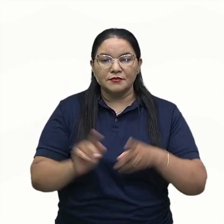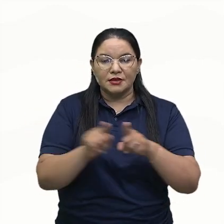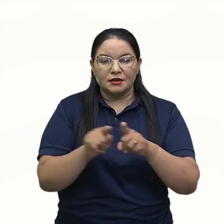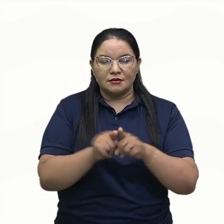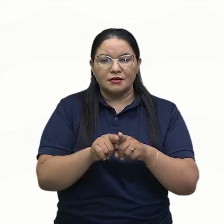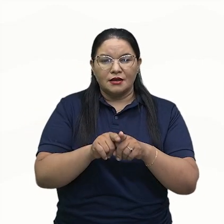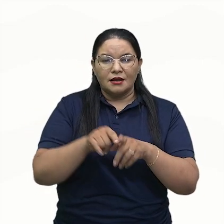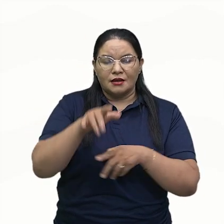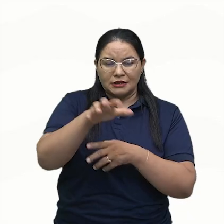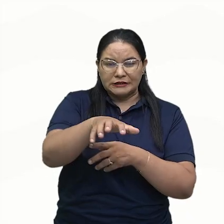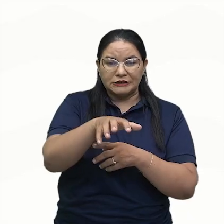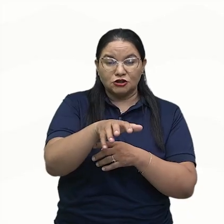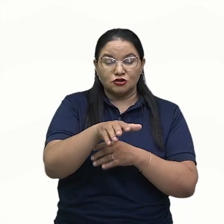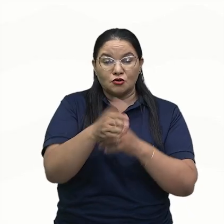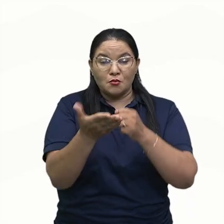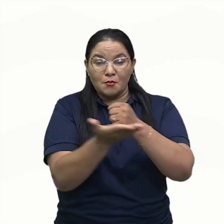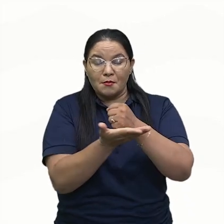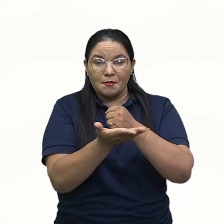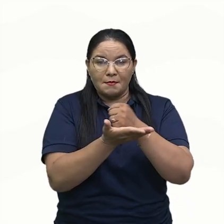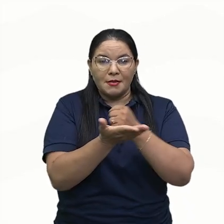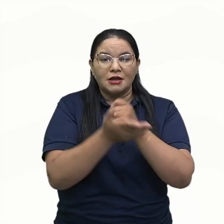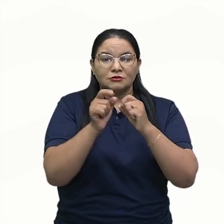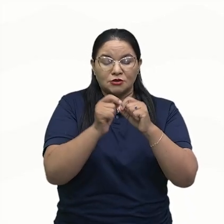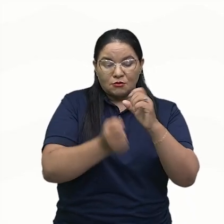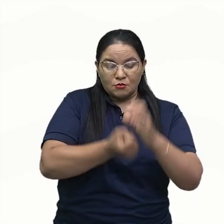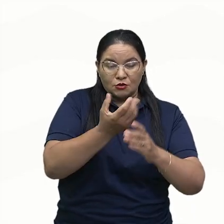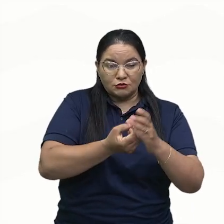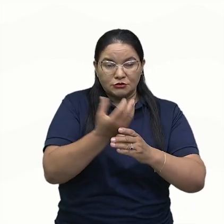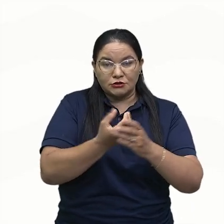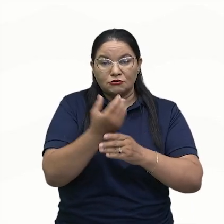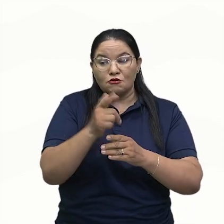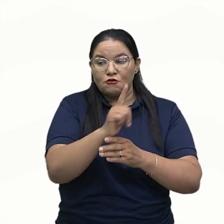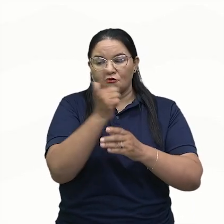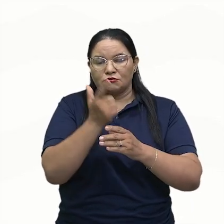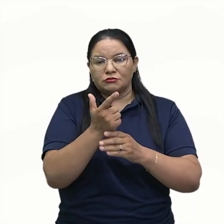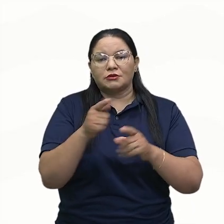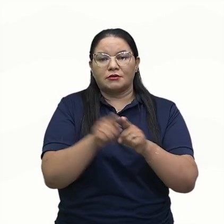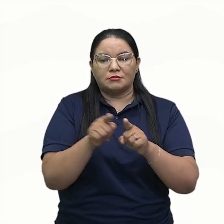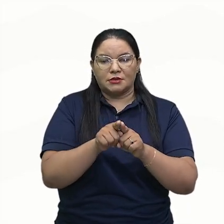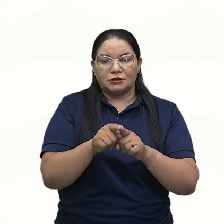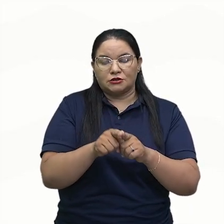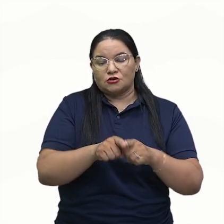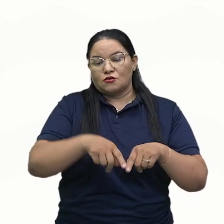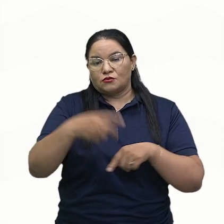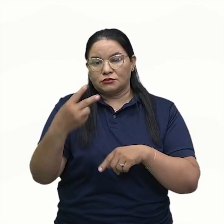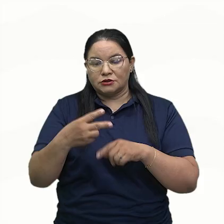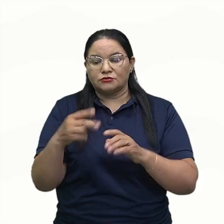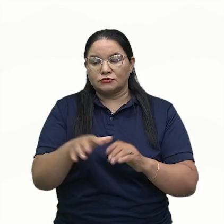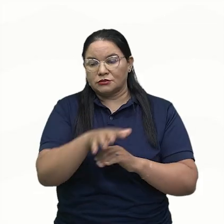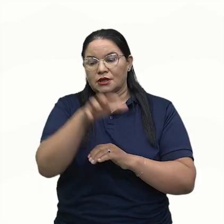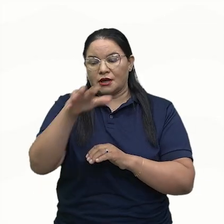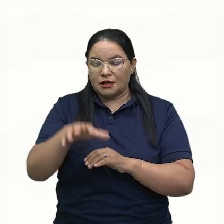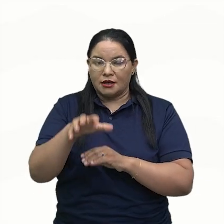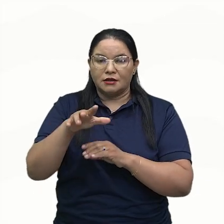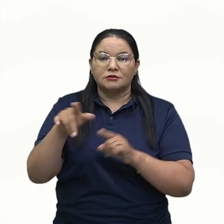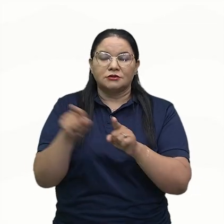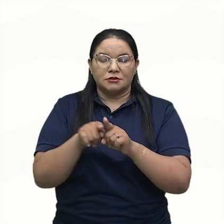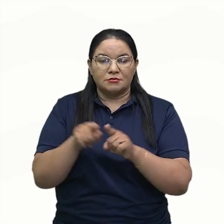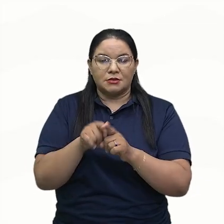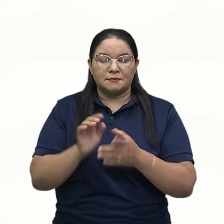um setor base para as cadeias produtivas dos demais setores, tipo setor secundário, tá?